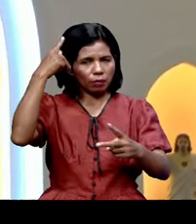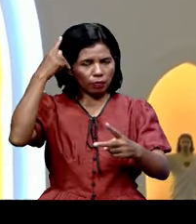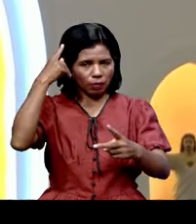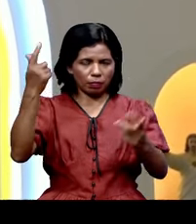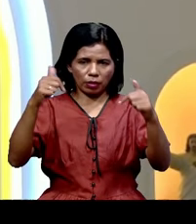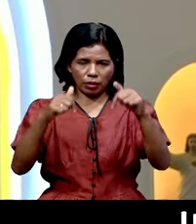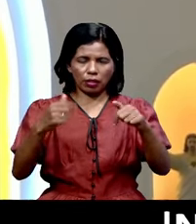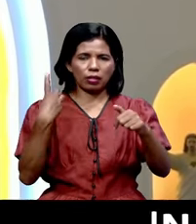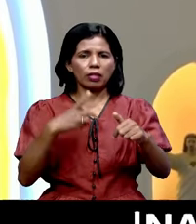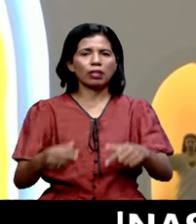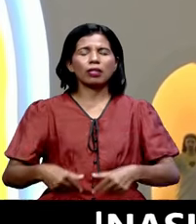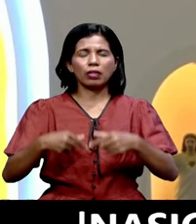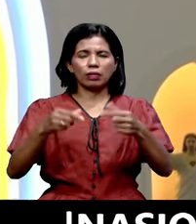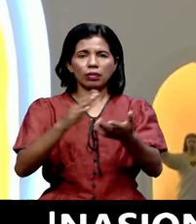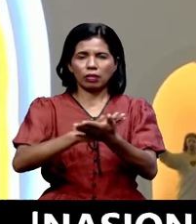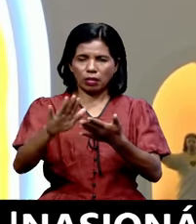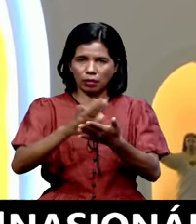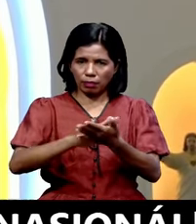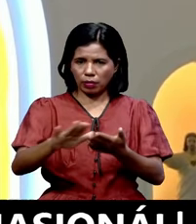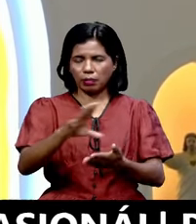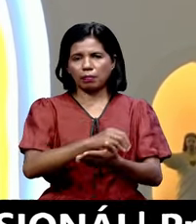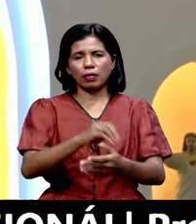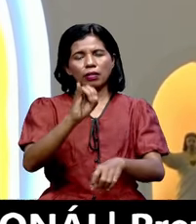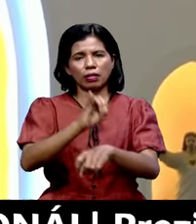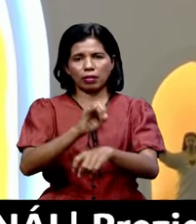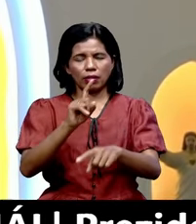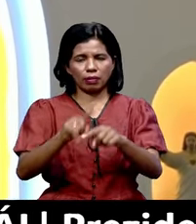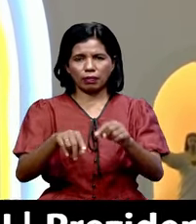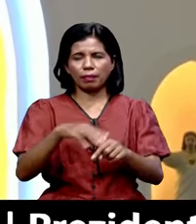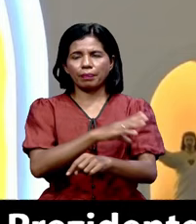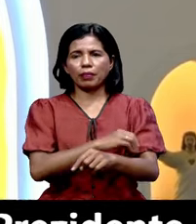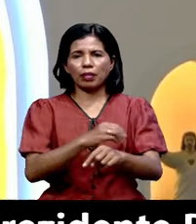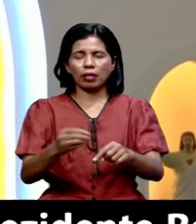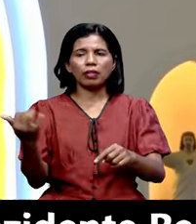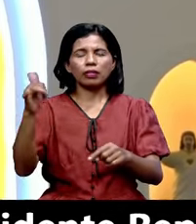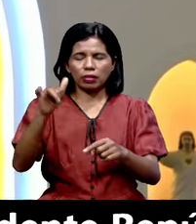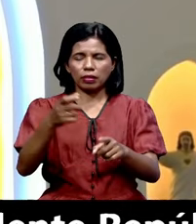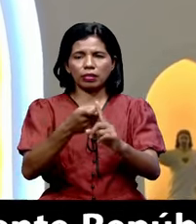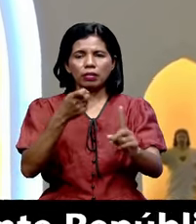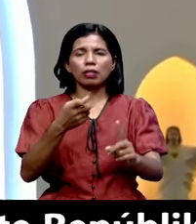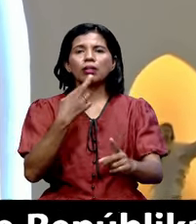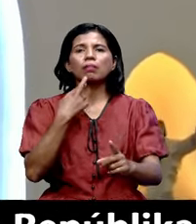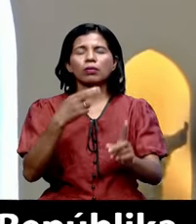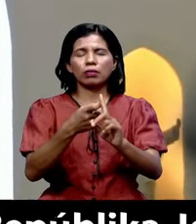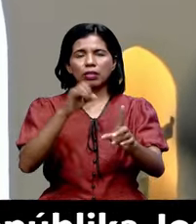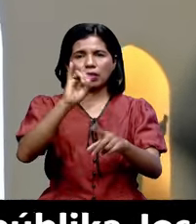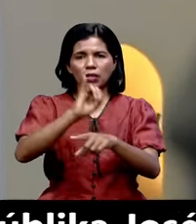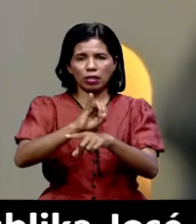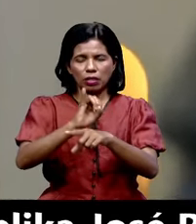equipa sira nebe mai halo preparação né o si Vaticano siramos recomenda a